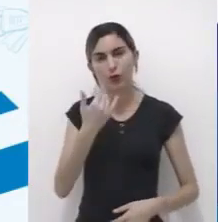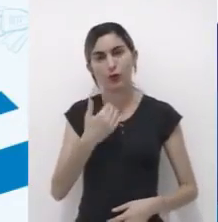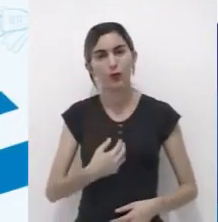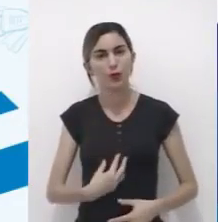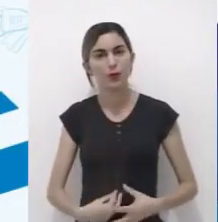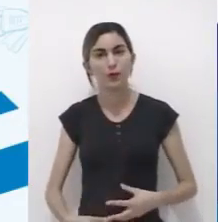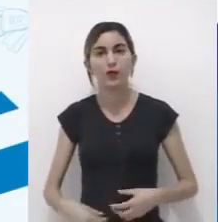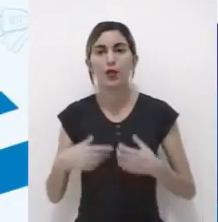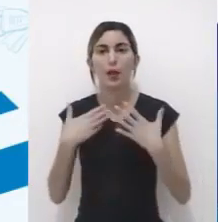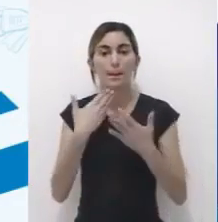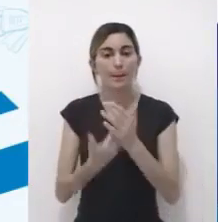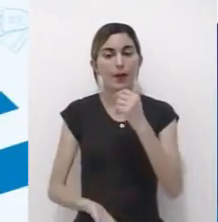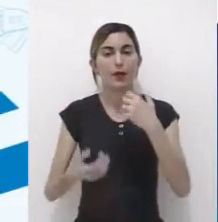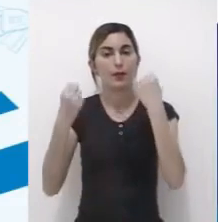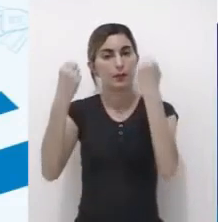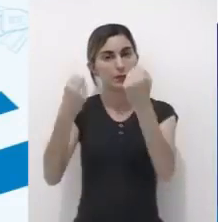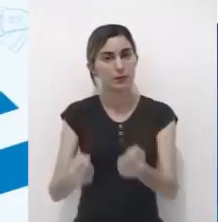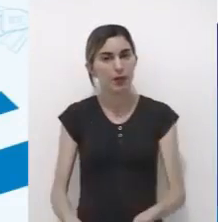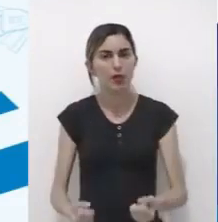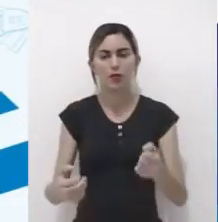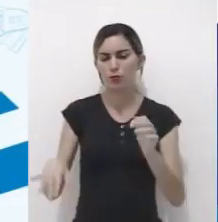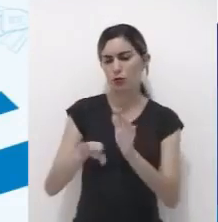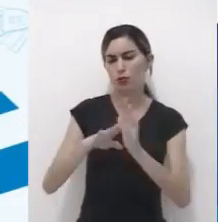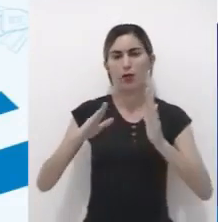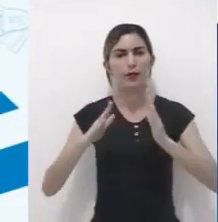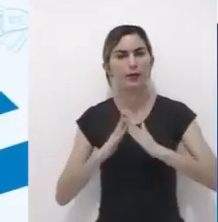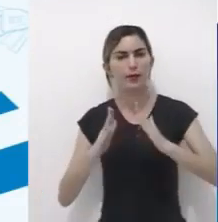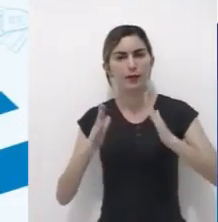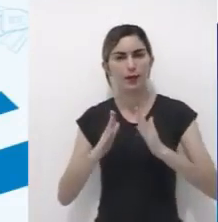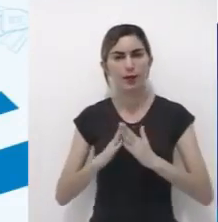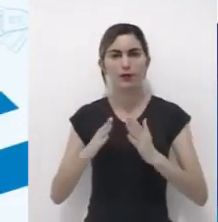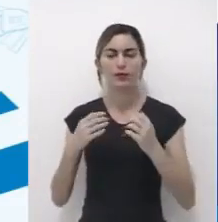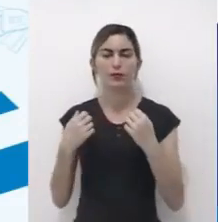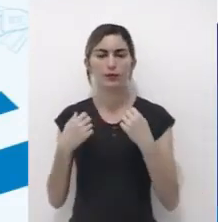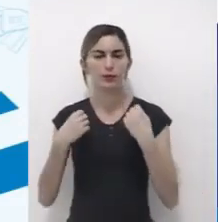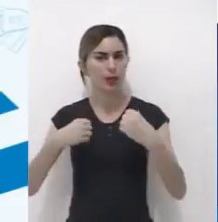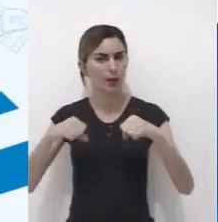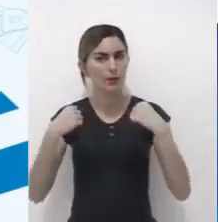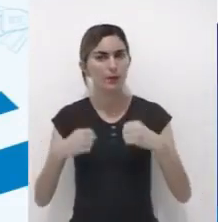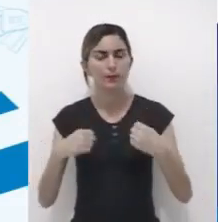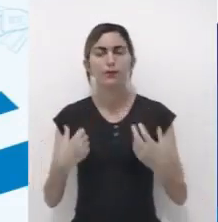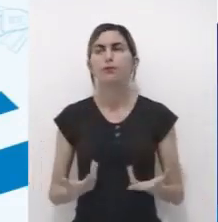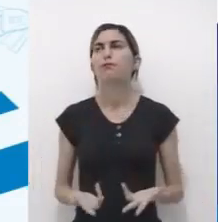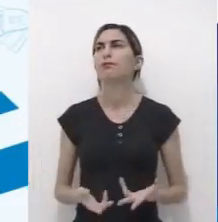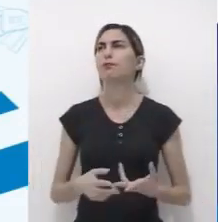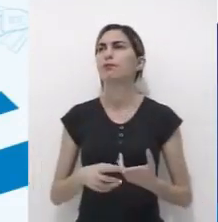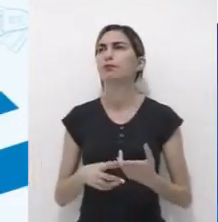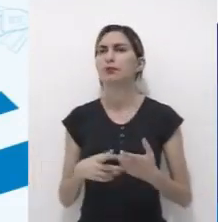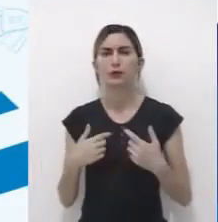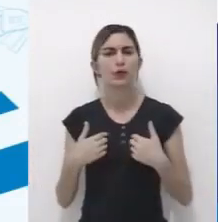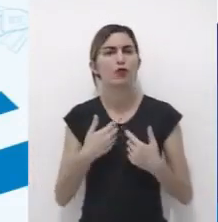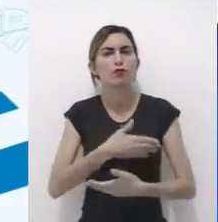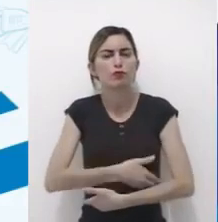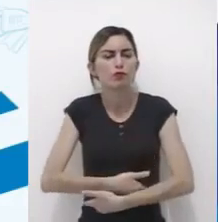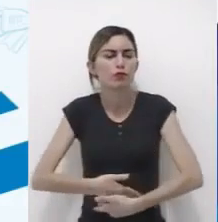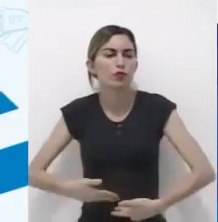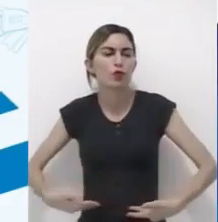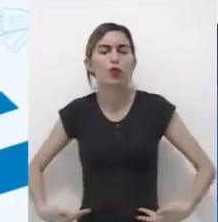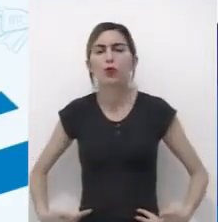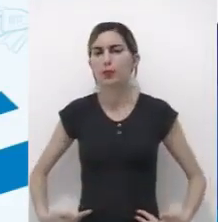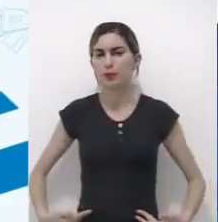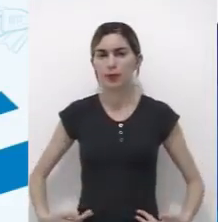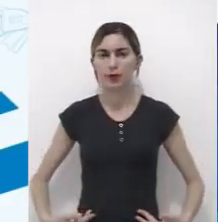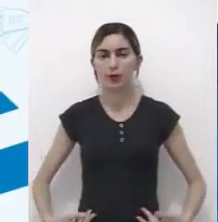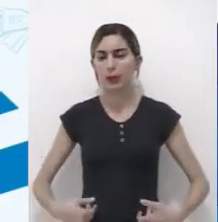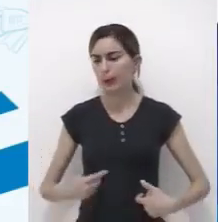você quer ter uma perca de peso e você chega em casa e você está com muita